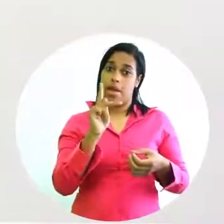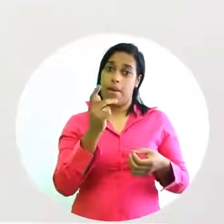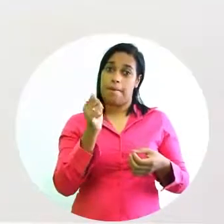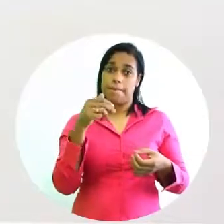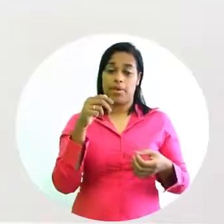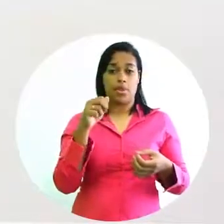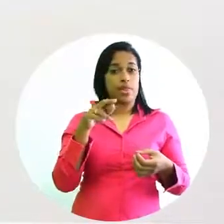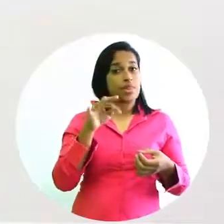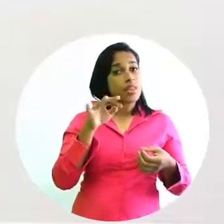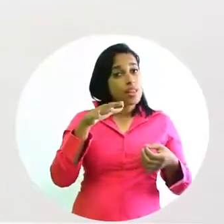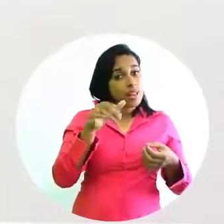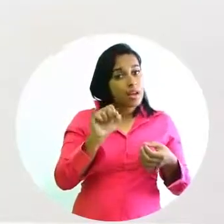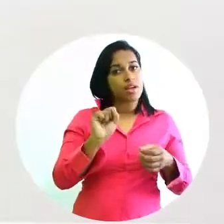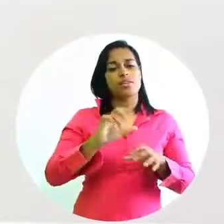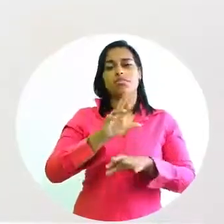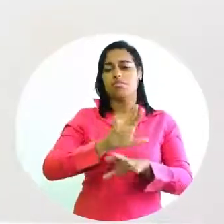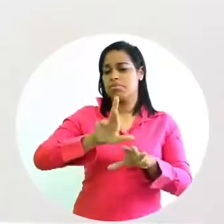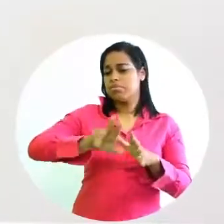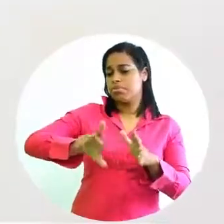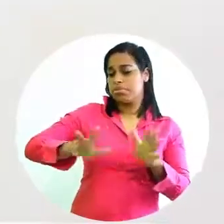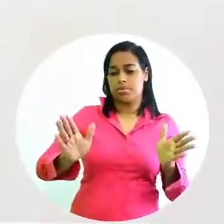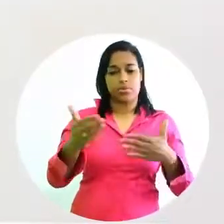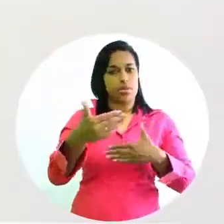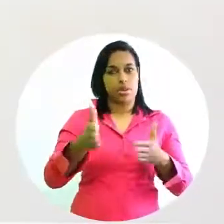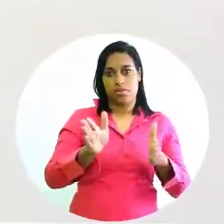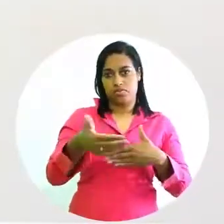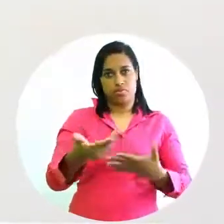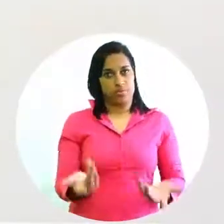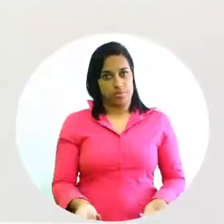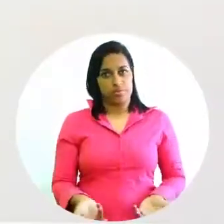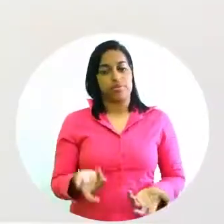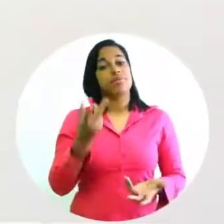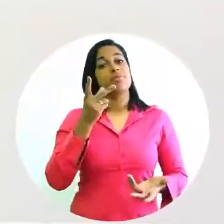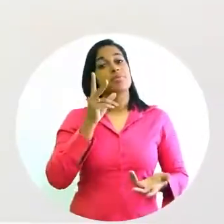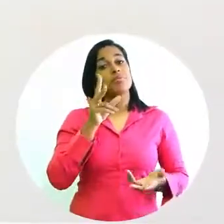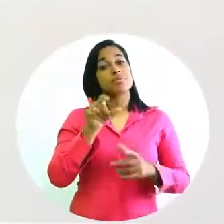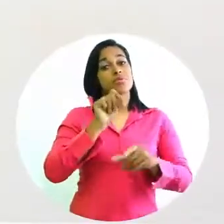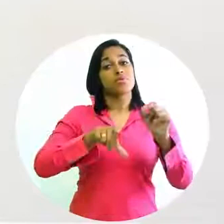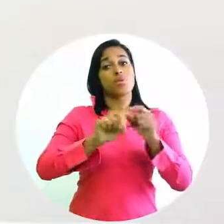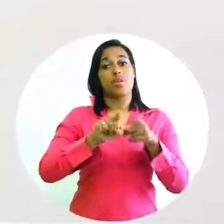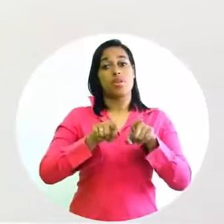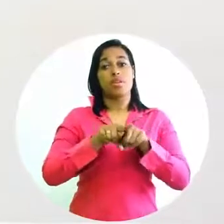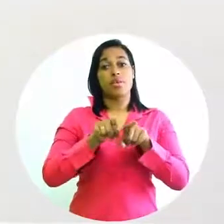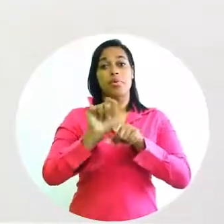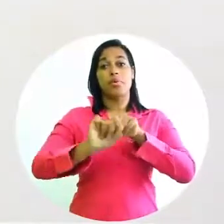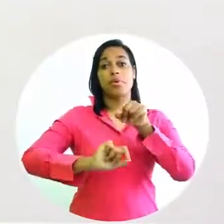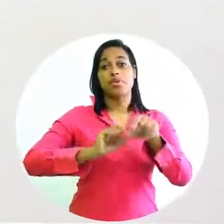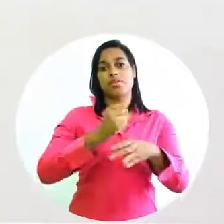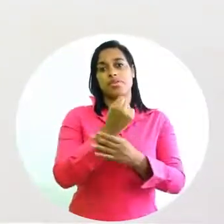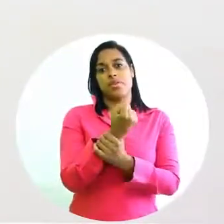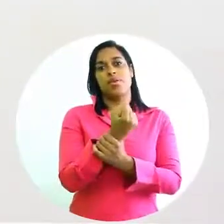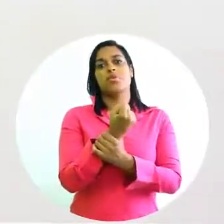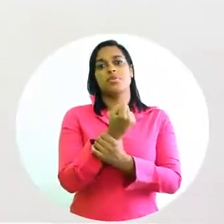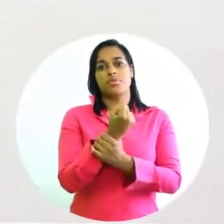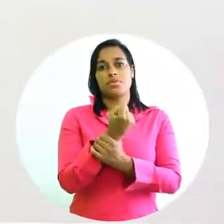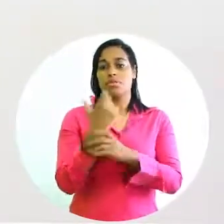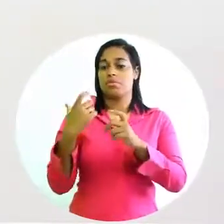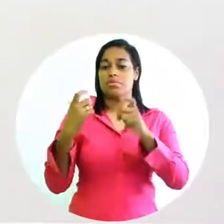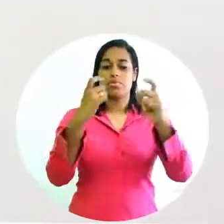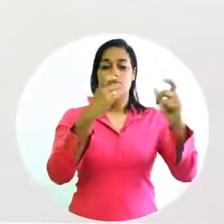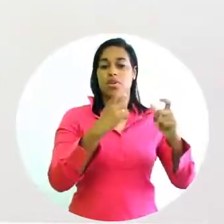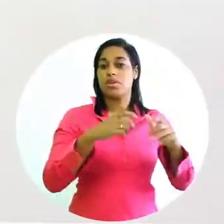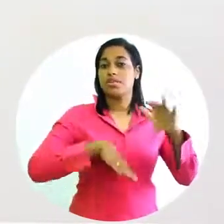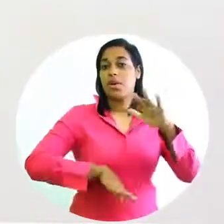pastas suspensas, caixa-box, enfim. Vamos definir também itens de segurança para os locais